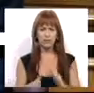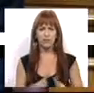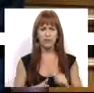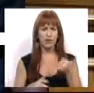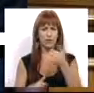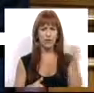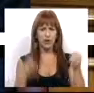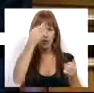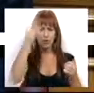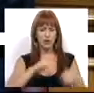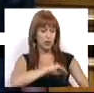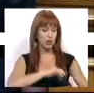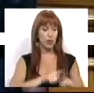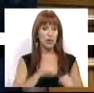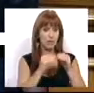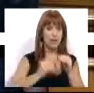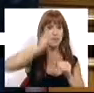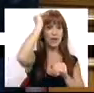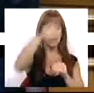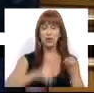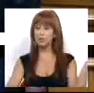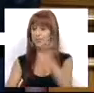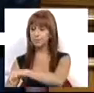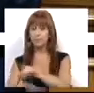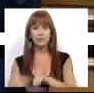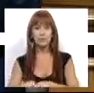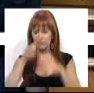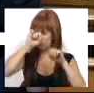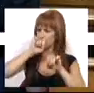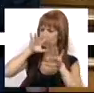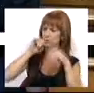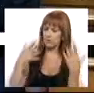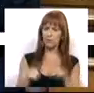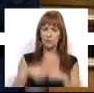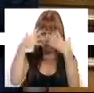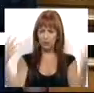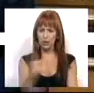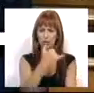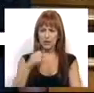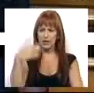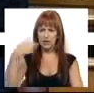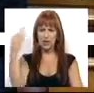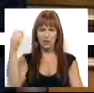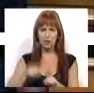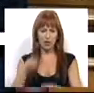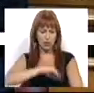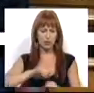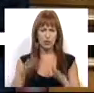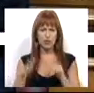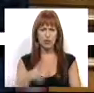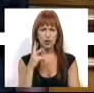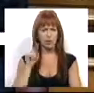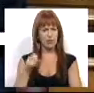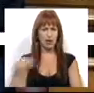os 20% nas remunerações mais elevadas e, pasme-se, de 207% nas remunerações que rondam